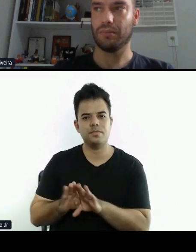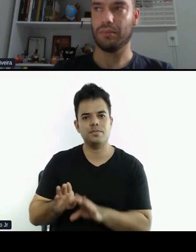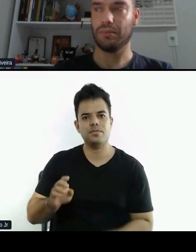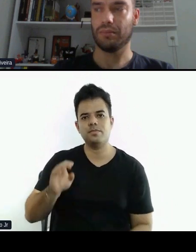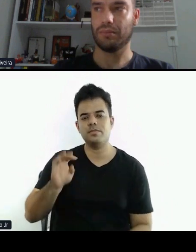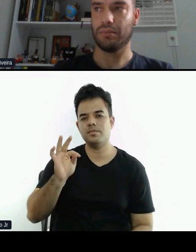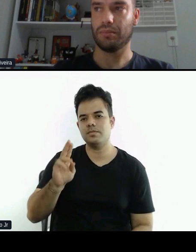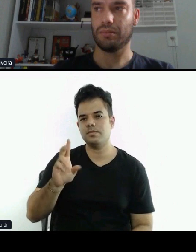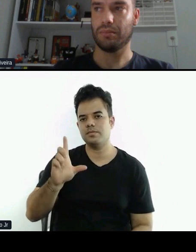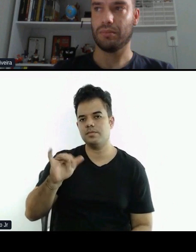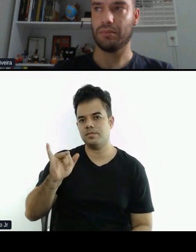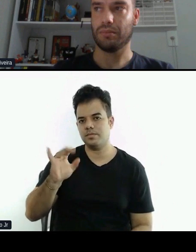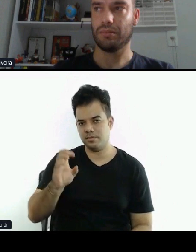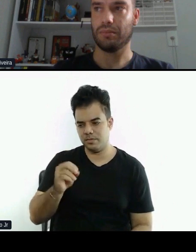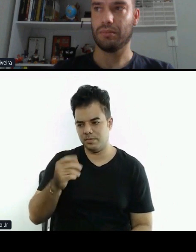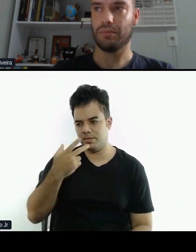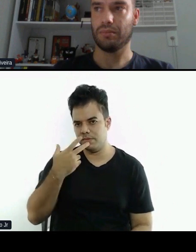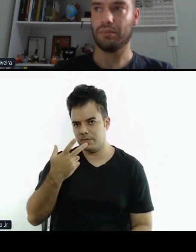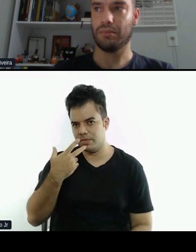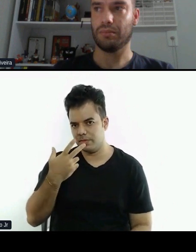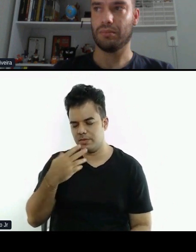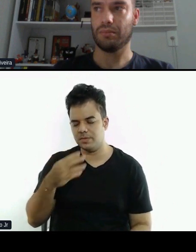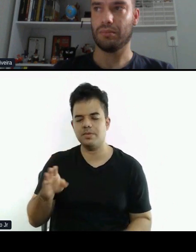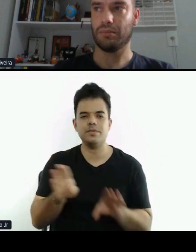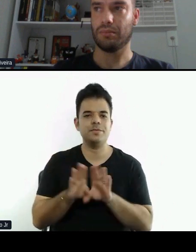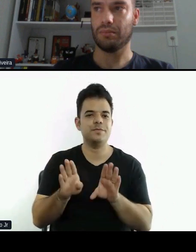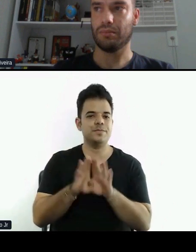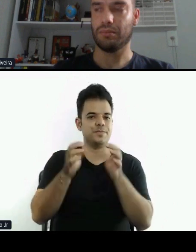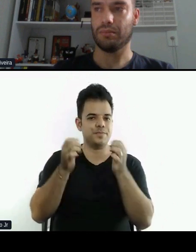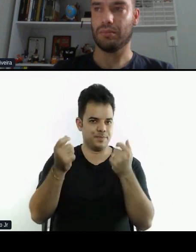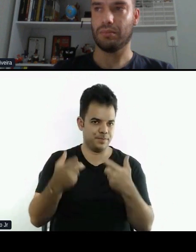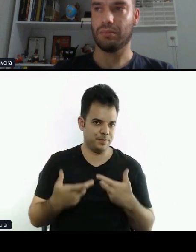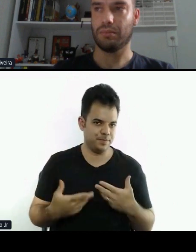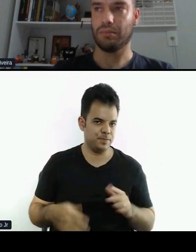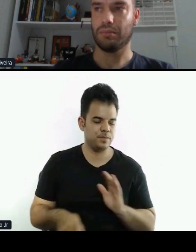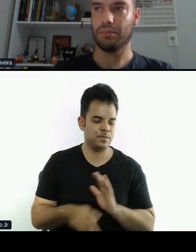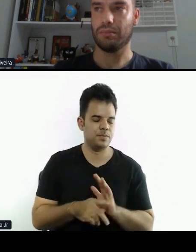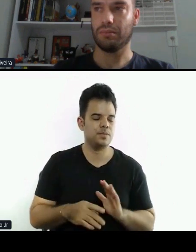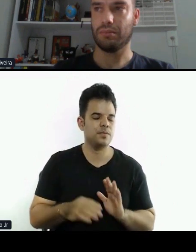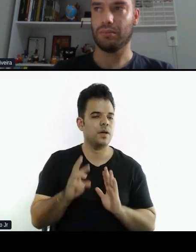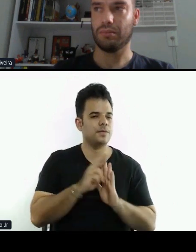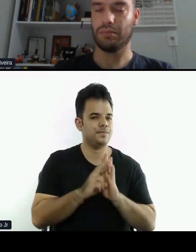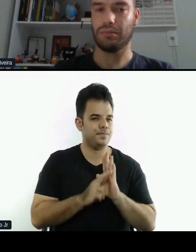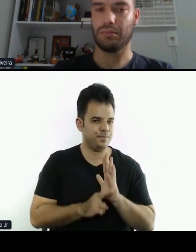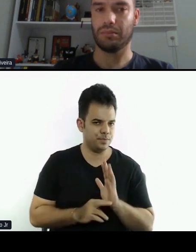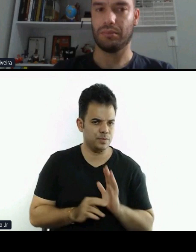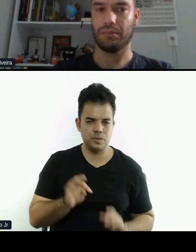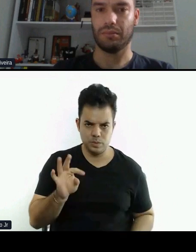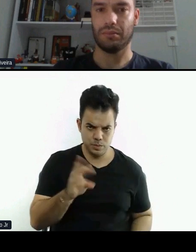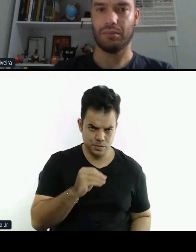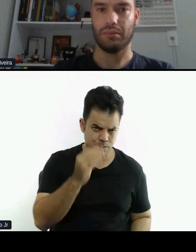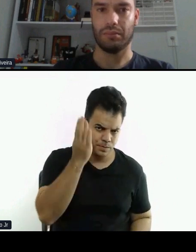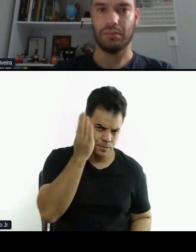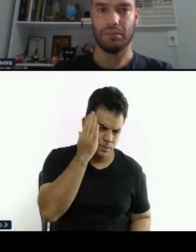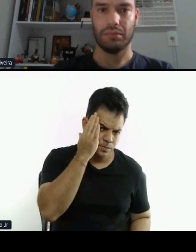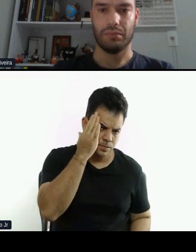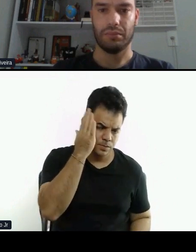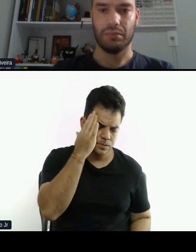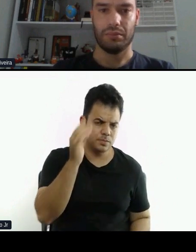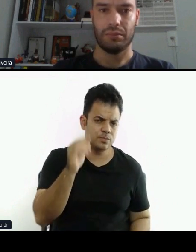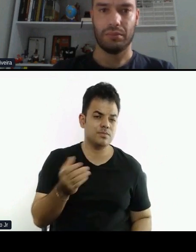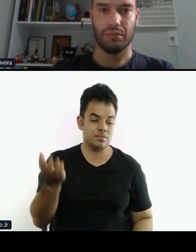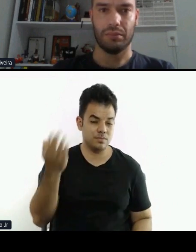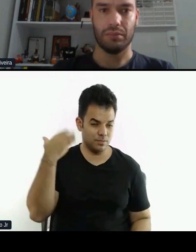questão das políticas públicas, eu não sei se vocês, se todos sabem, mas antigamente existia,